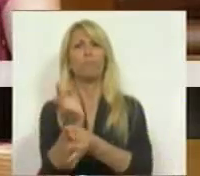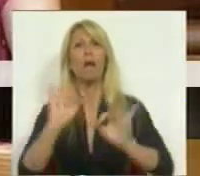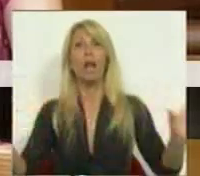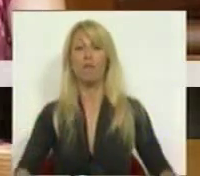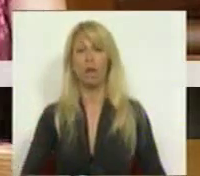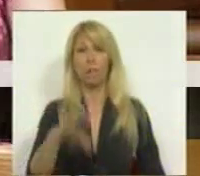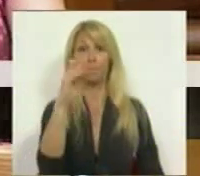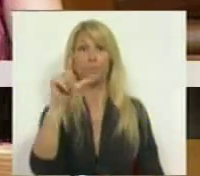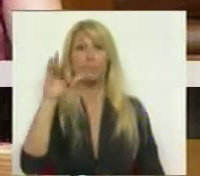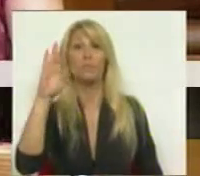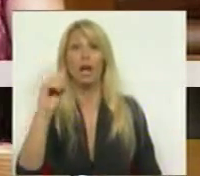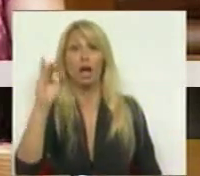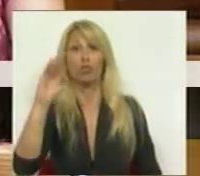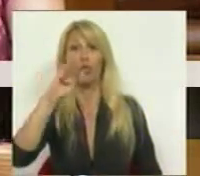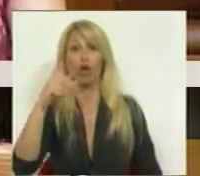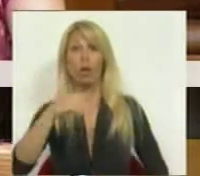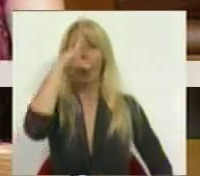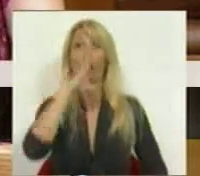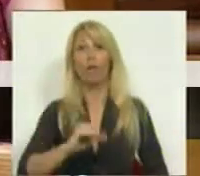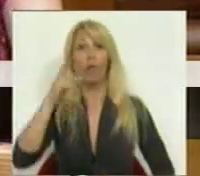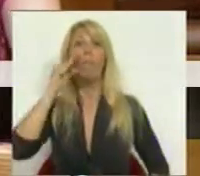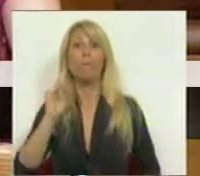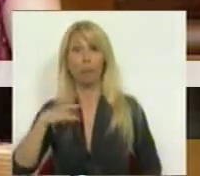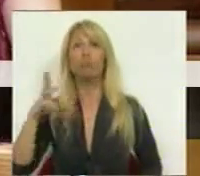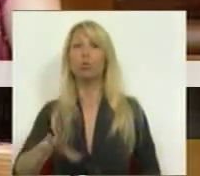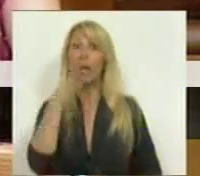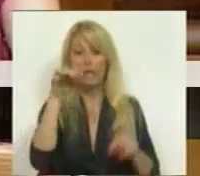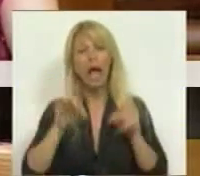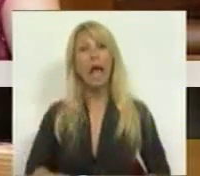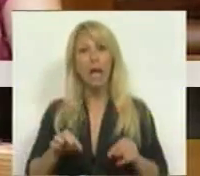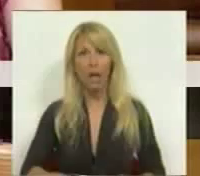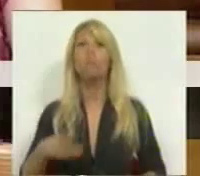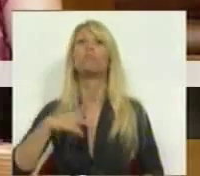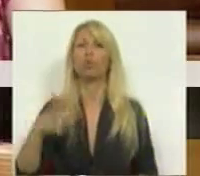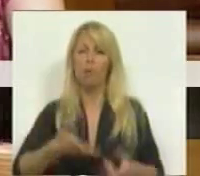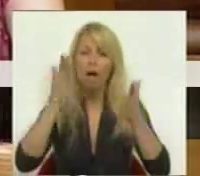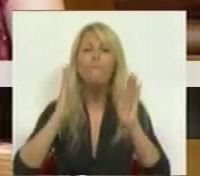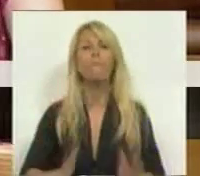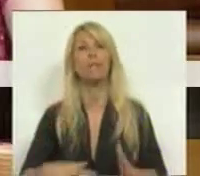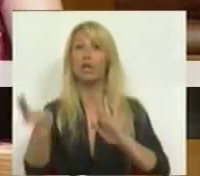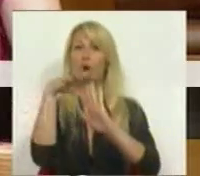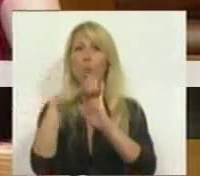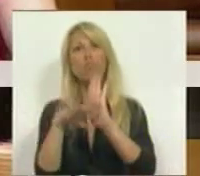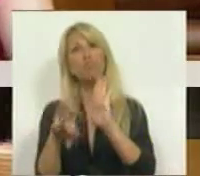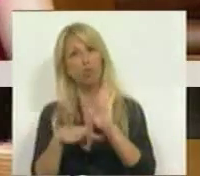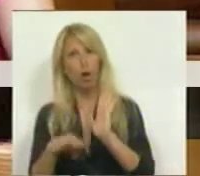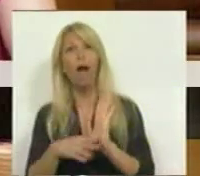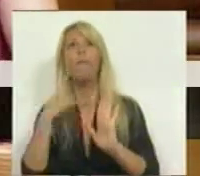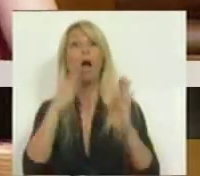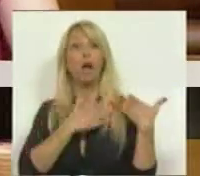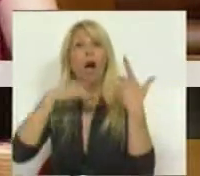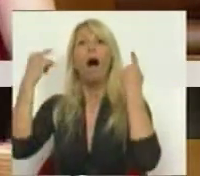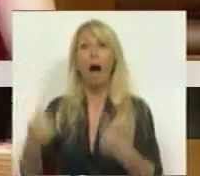Banco de Portugal, garantiu aqui no Parlamento que Portugal precisará de um programa cautelar. Vítor Gaspar fez o